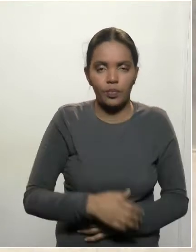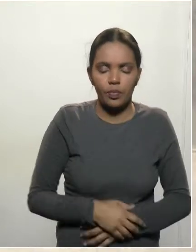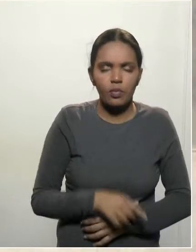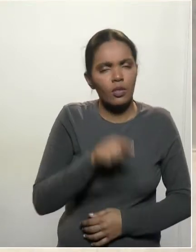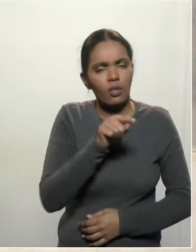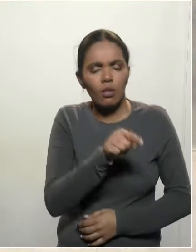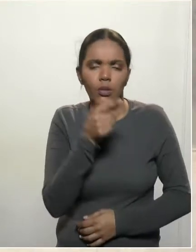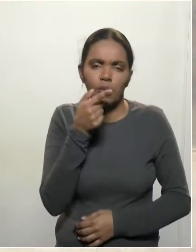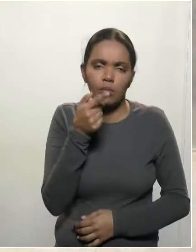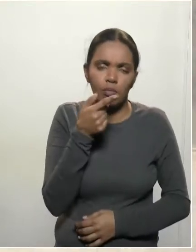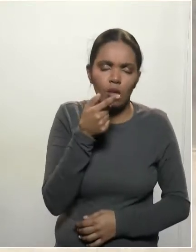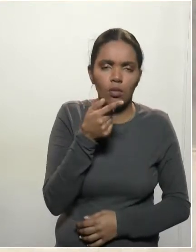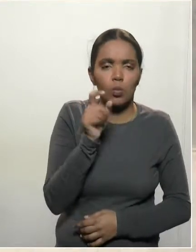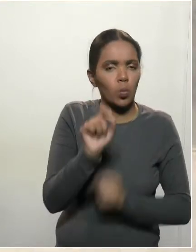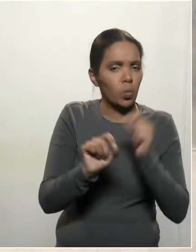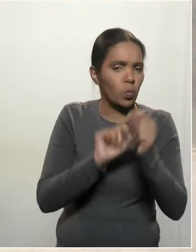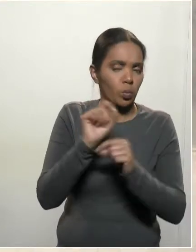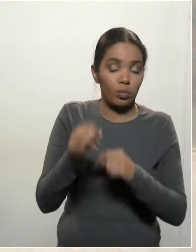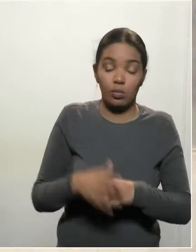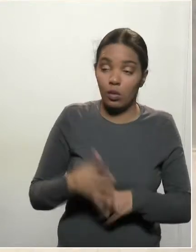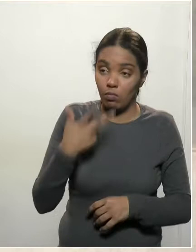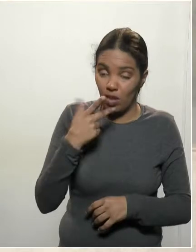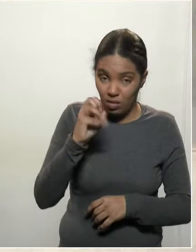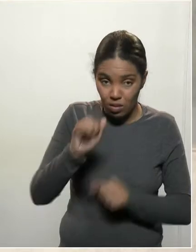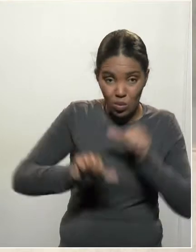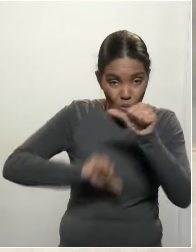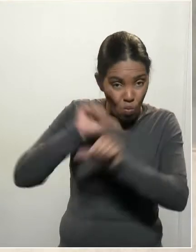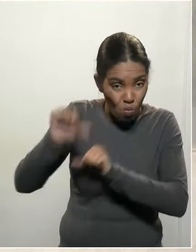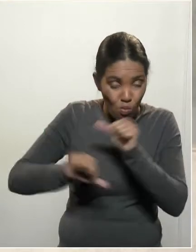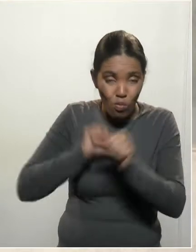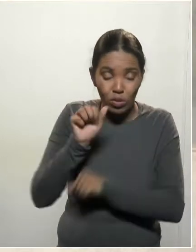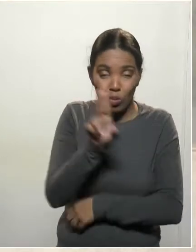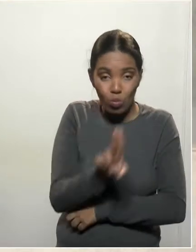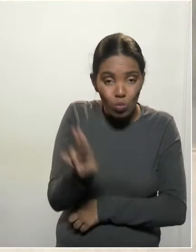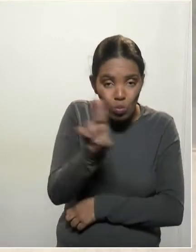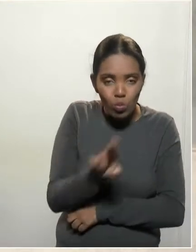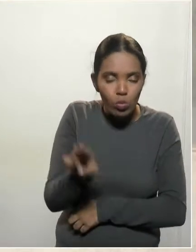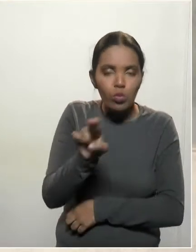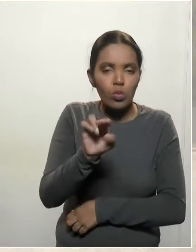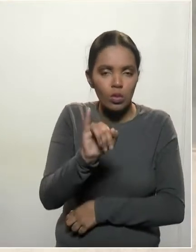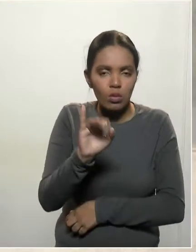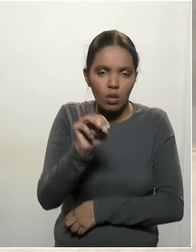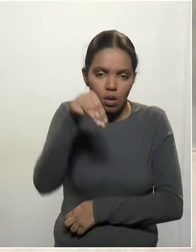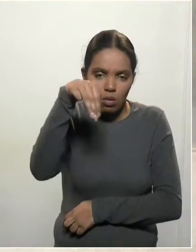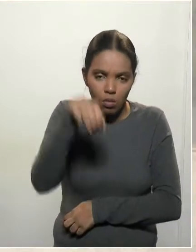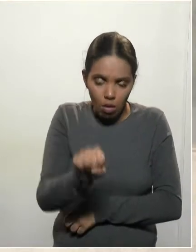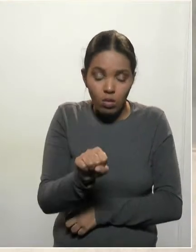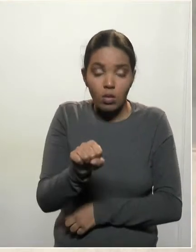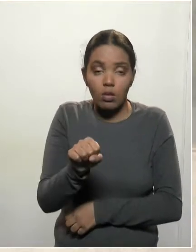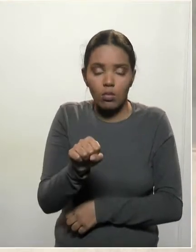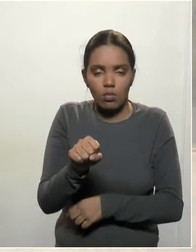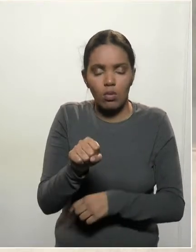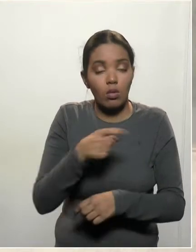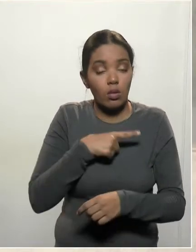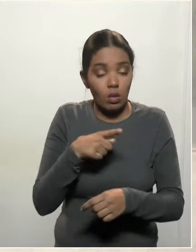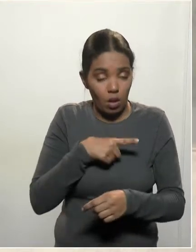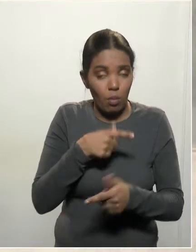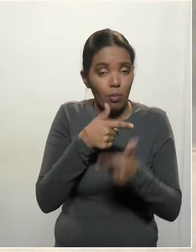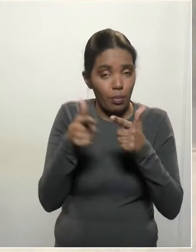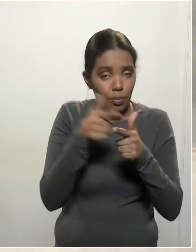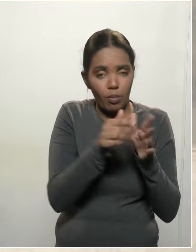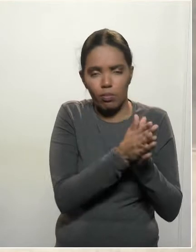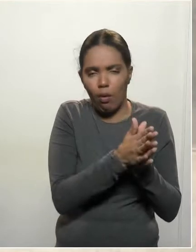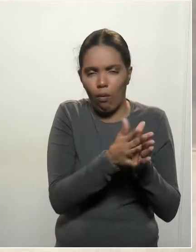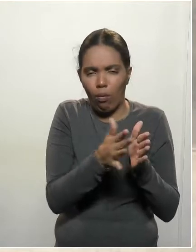Eles alegam que qualquer alteração no limite de utilização dos créditos pelo Siscred, nesse período tortuoso que enfrentamos, pode